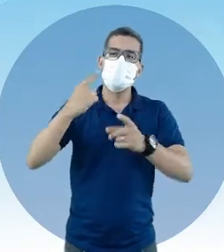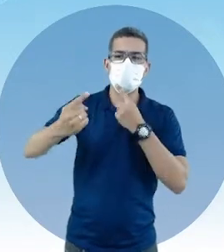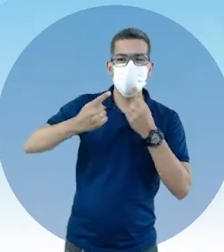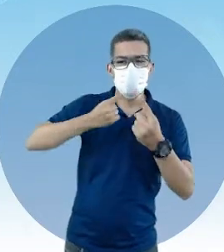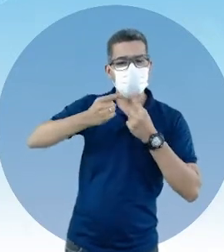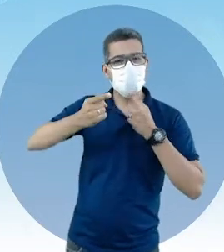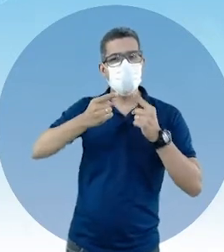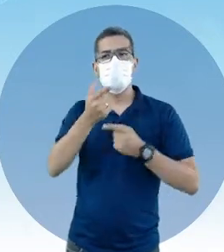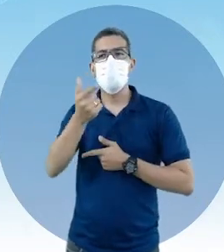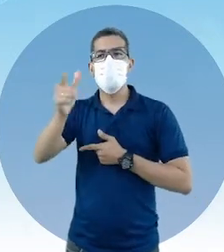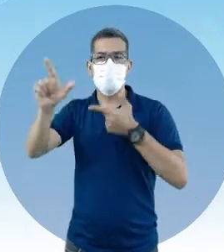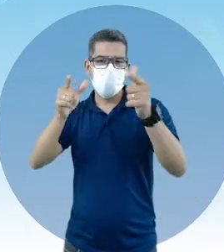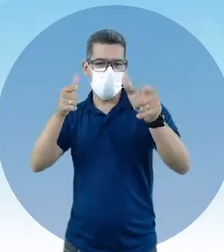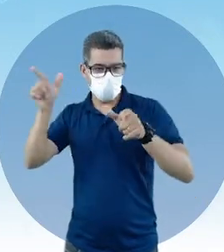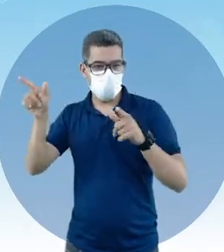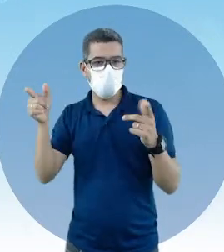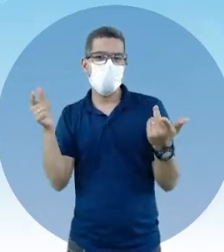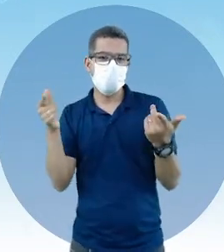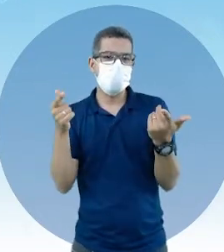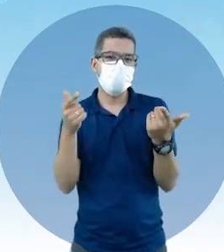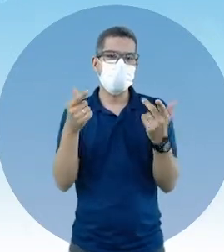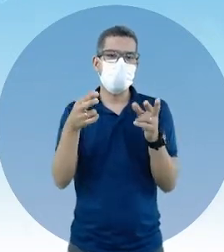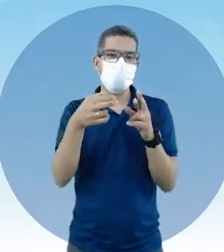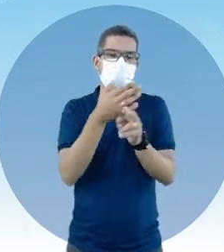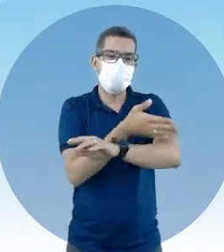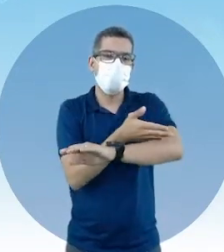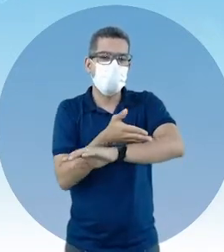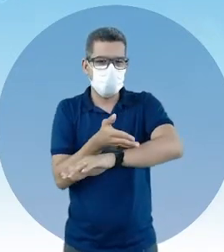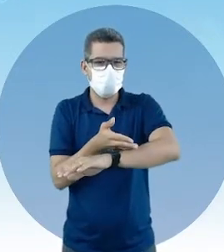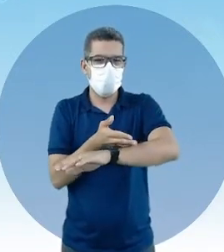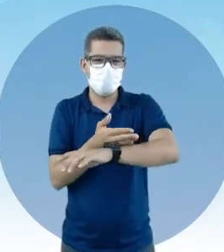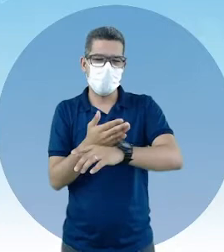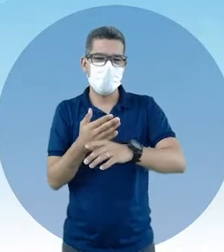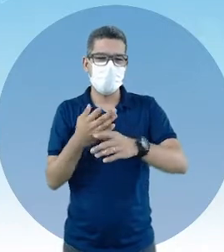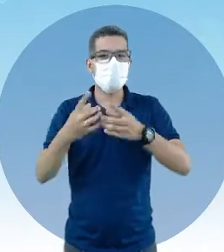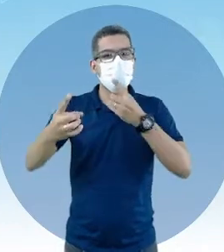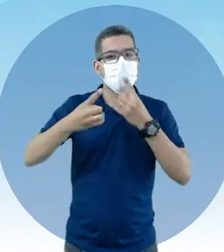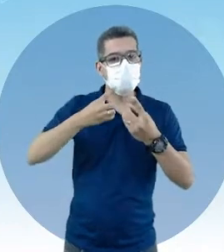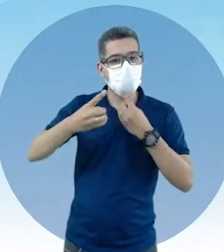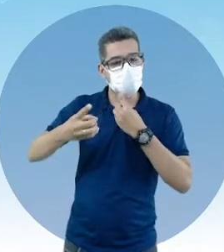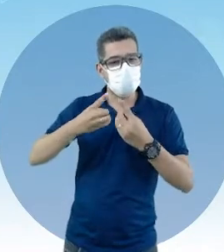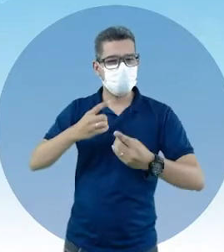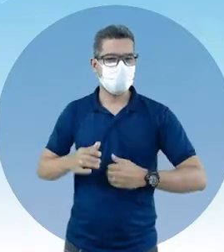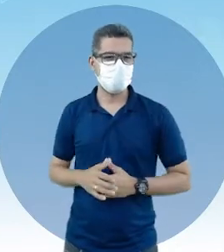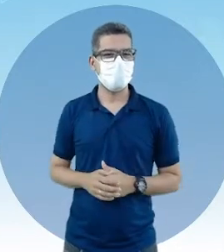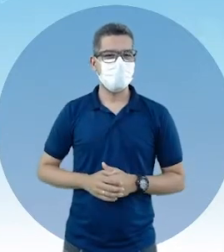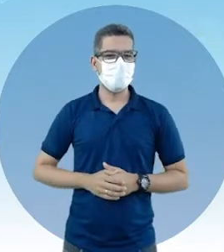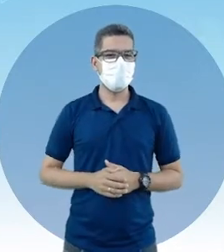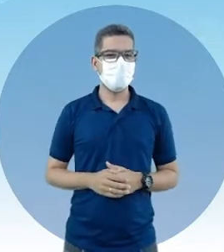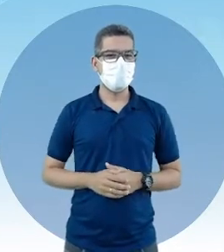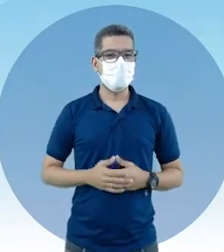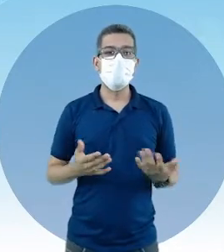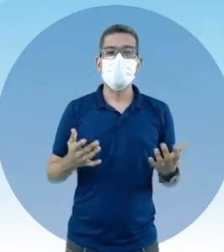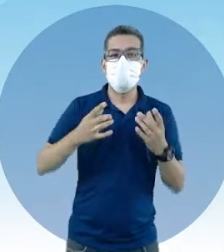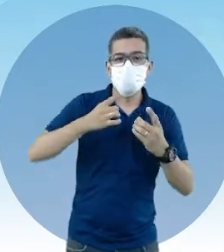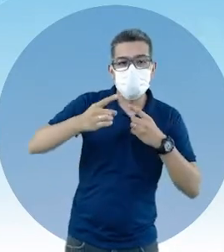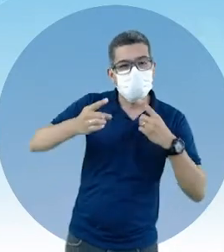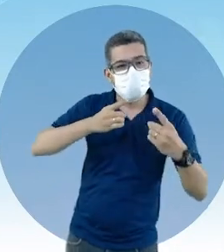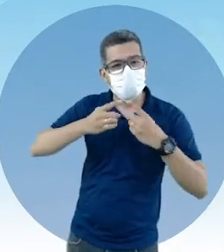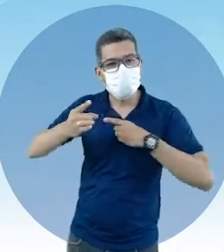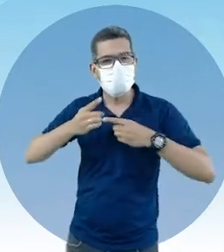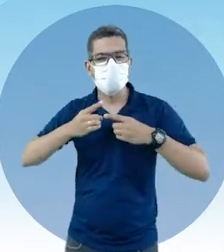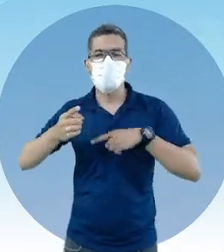dialogar com outras tradições religiosas. Olha aí, o diálogo, e é justamente nesse diálogo,